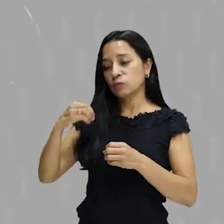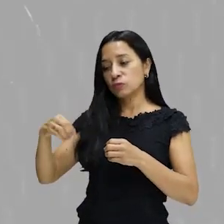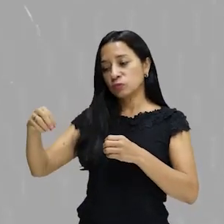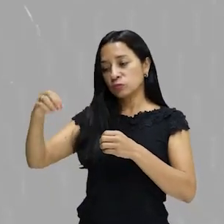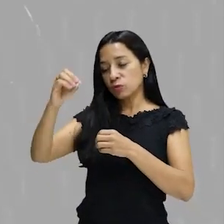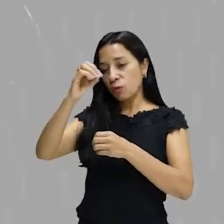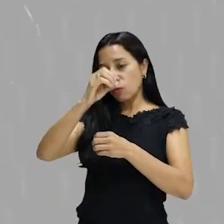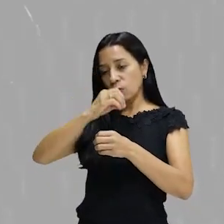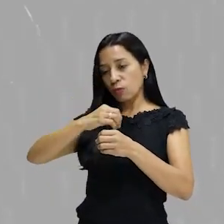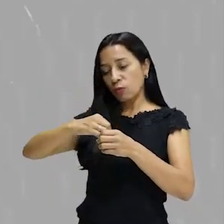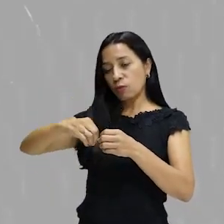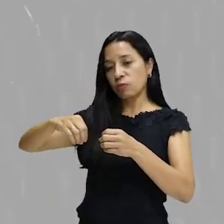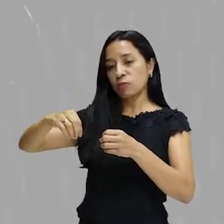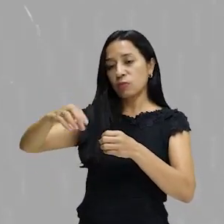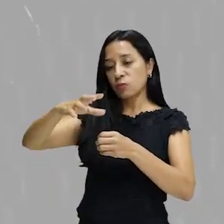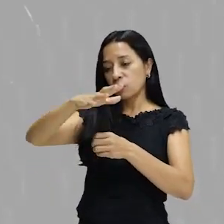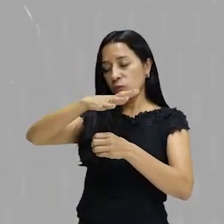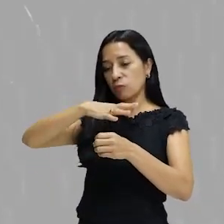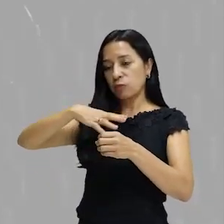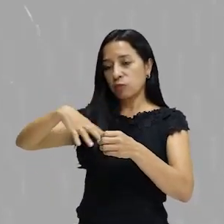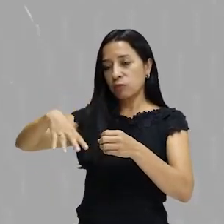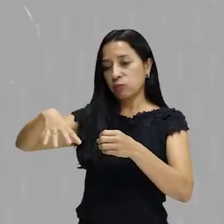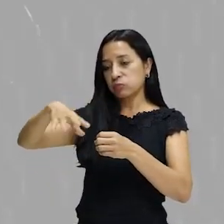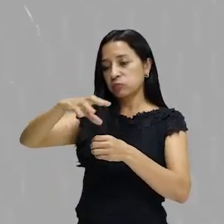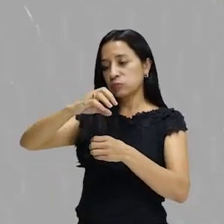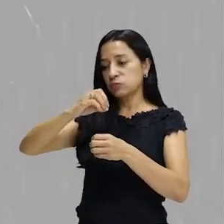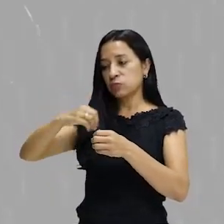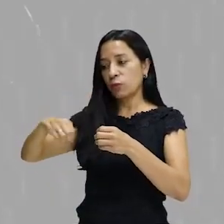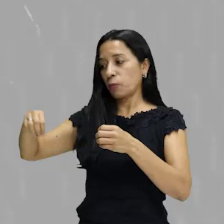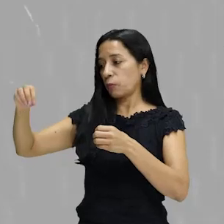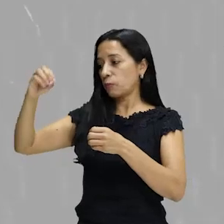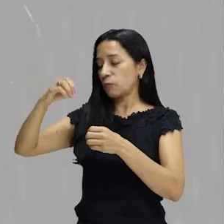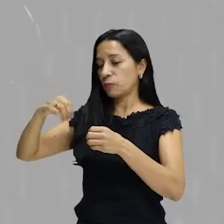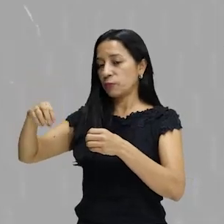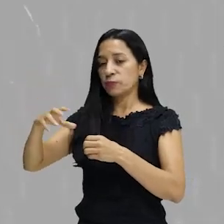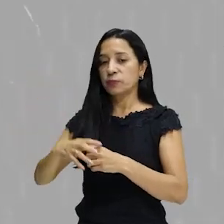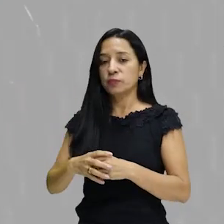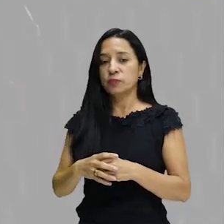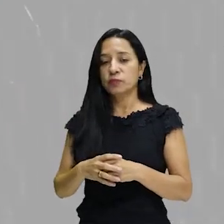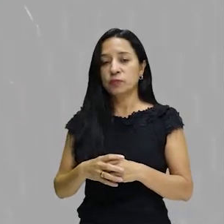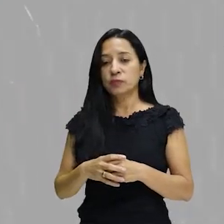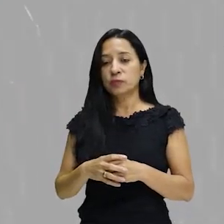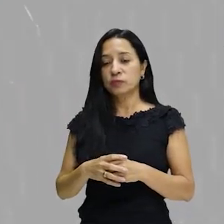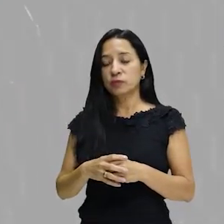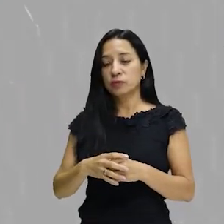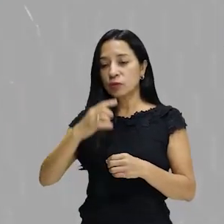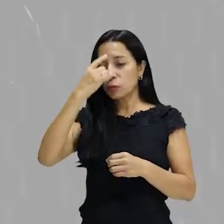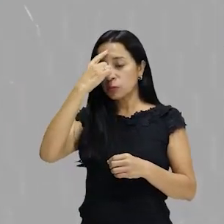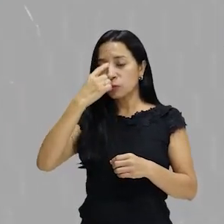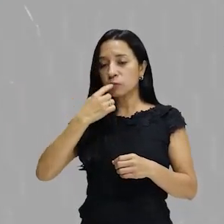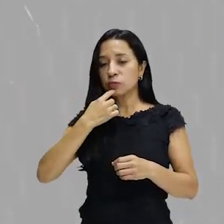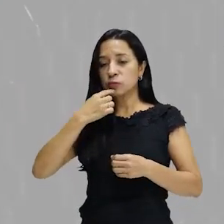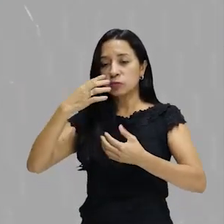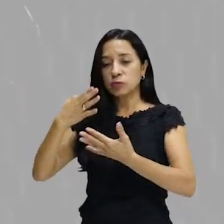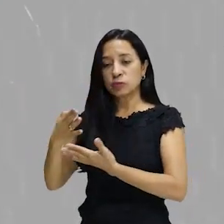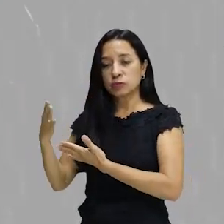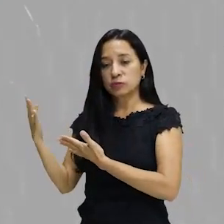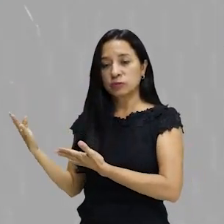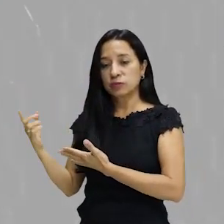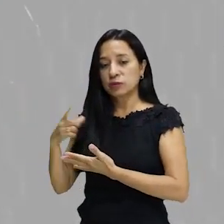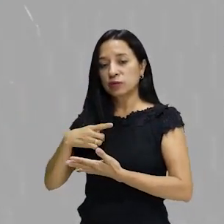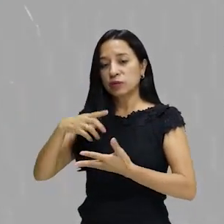demais planetas girando em torno do Sol. Então, basicamente, é como ilustra aqui a figura, né? Nós temos a